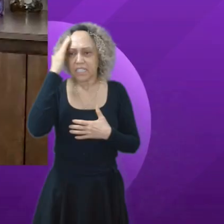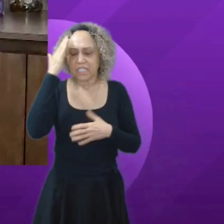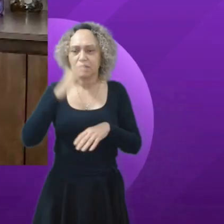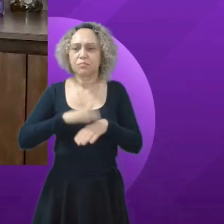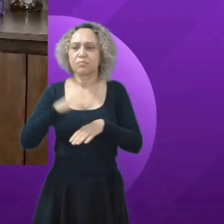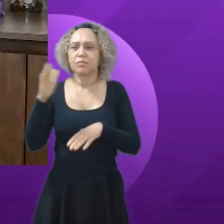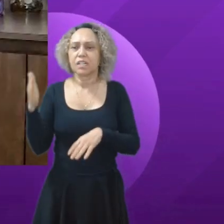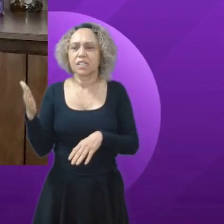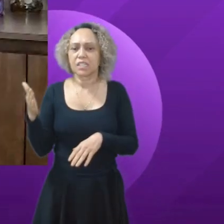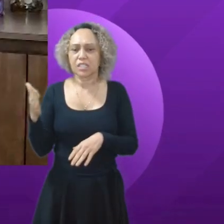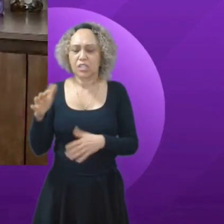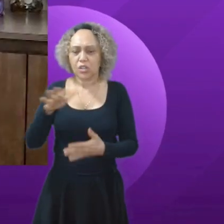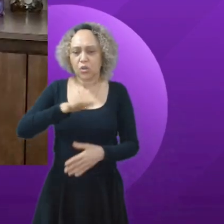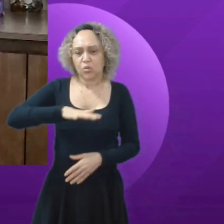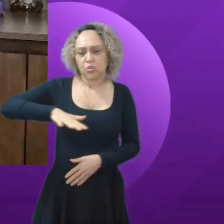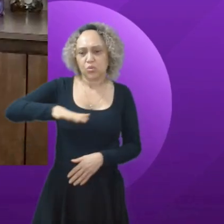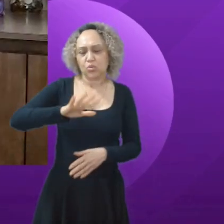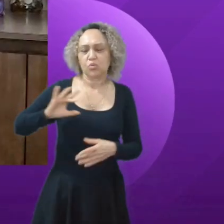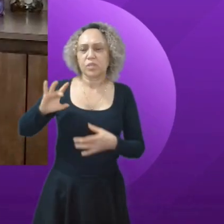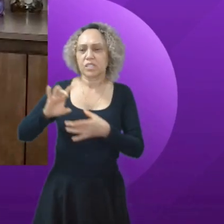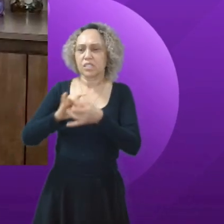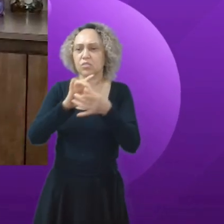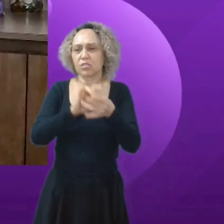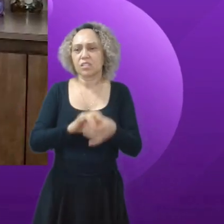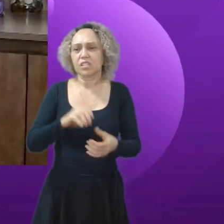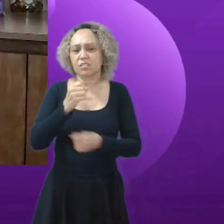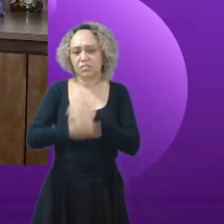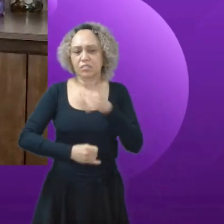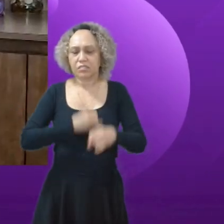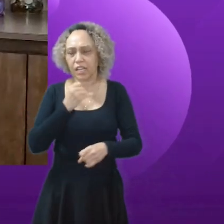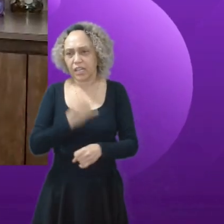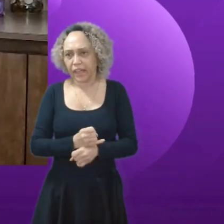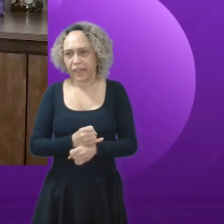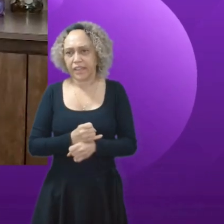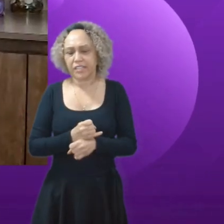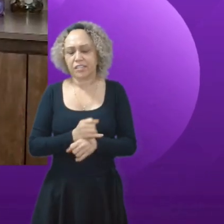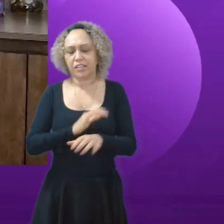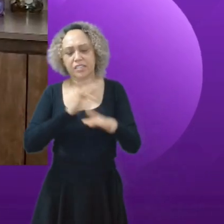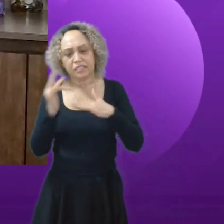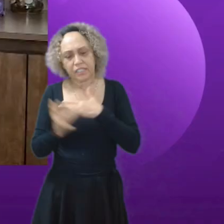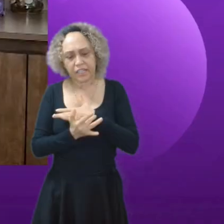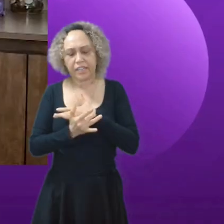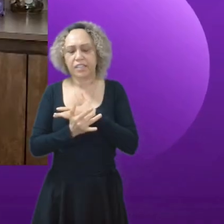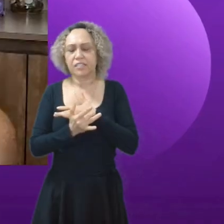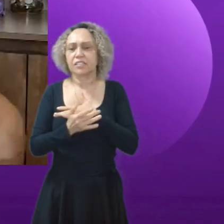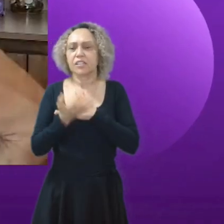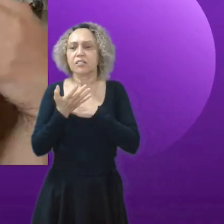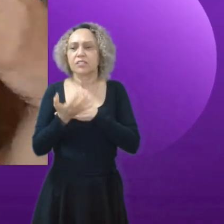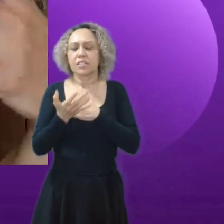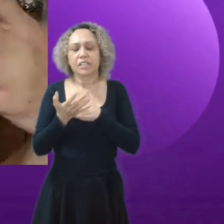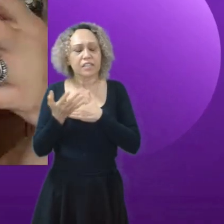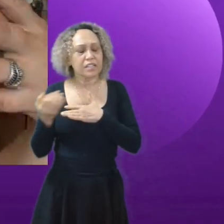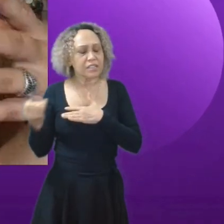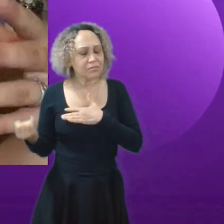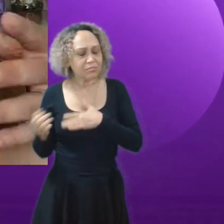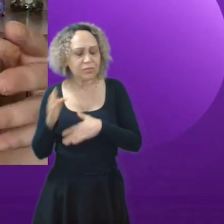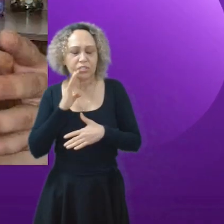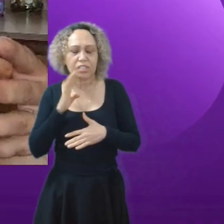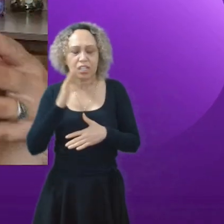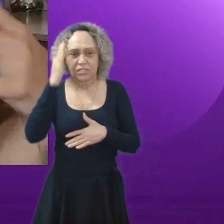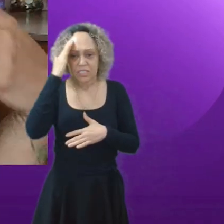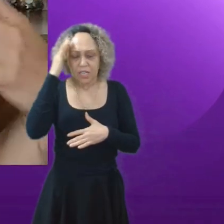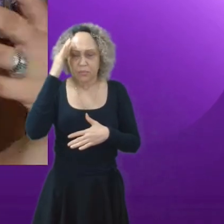esse universo digital. Então é muito legal saber que tem essa demanda de aprendizagem, de conseguir